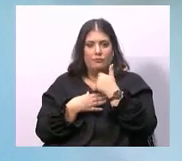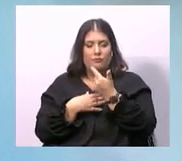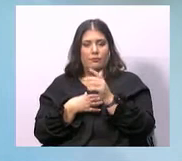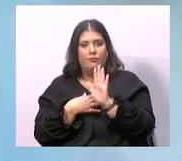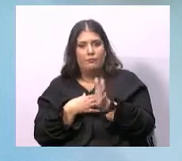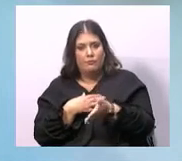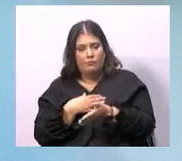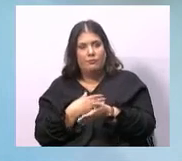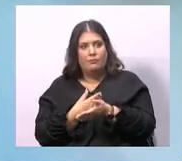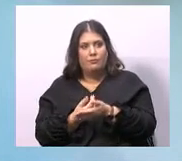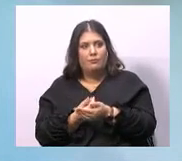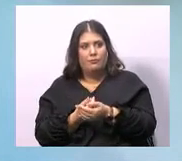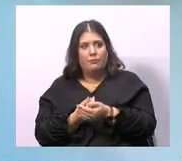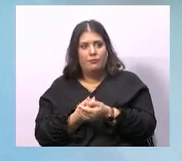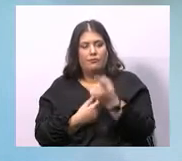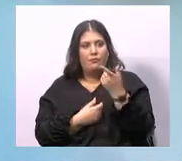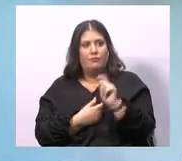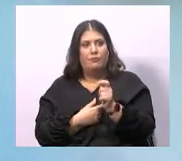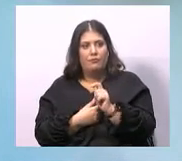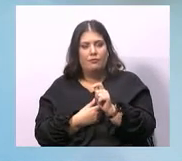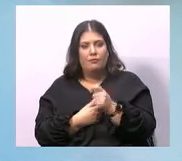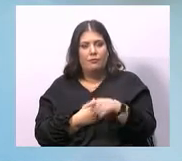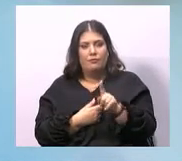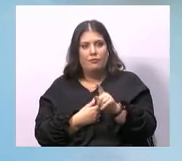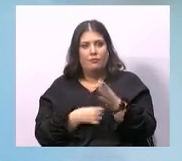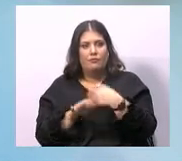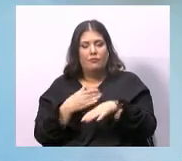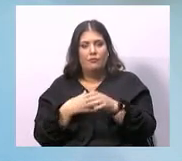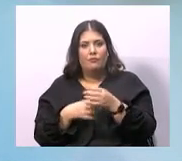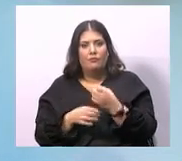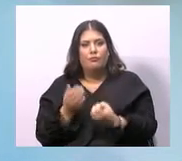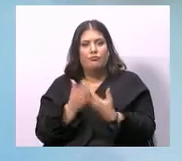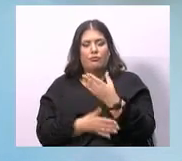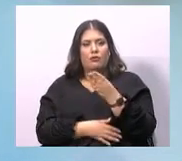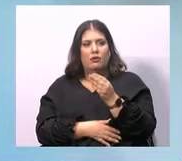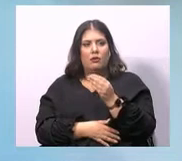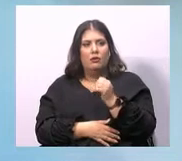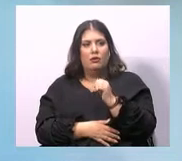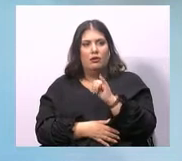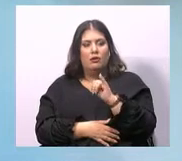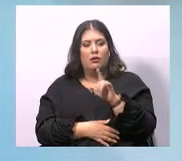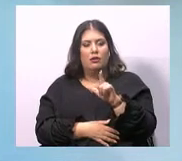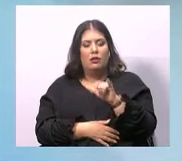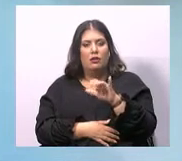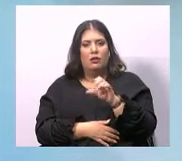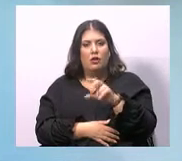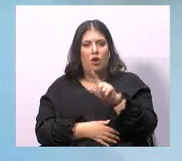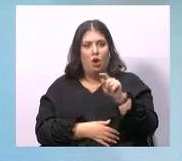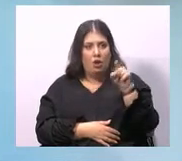não, em vez de ir uma vez por mês, é até fazer um silicone, uma coisa feita à medida. Eu tenho aqui